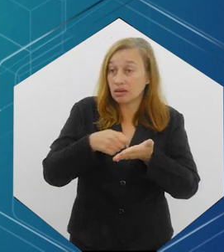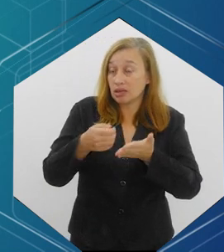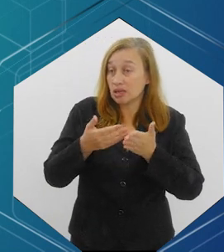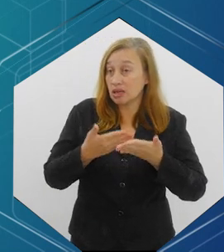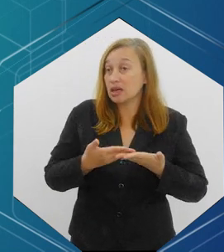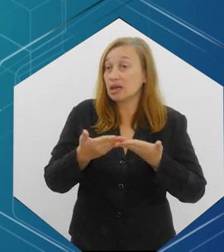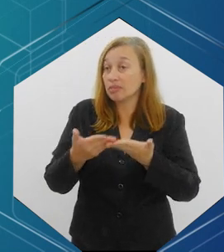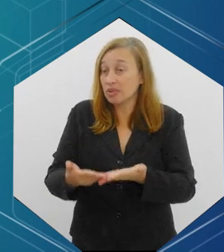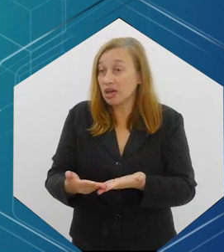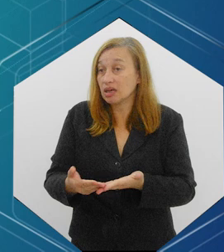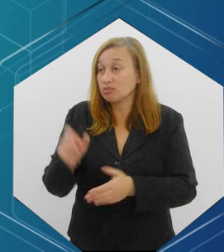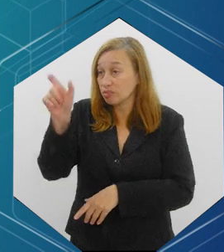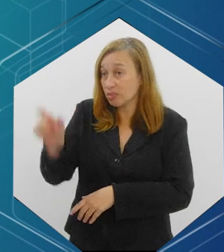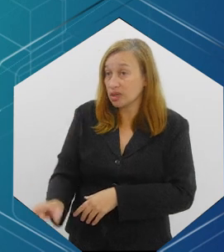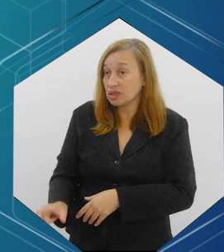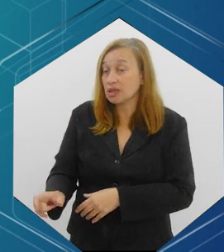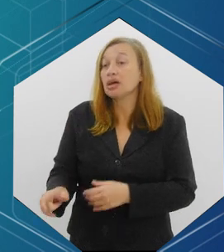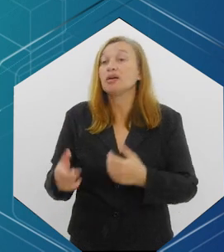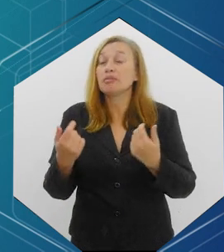tem que ter